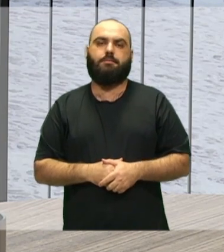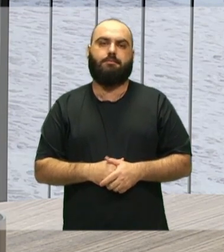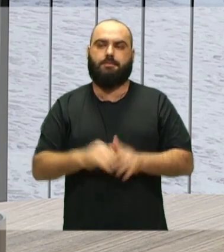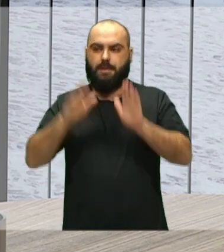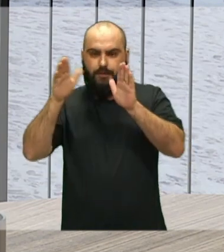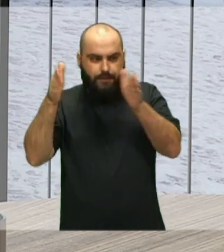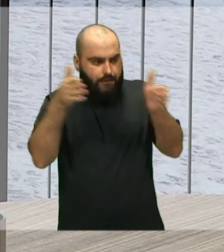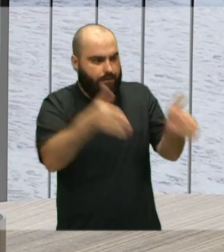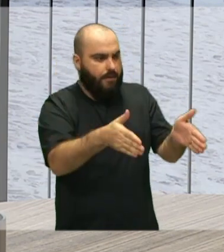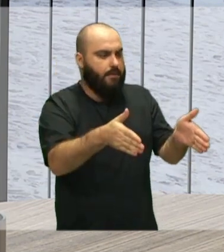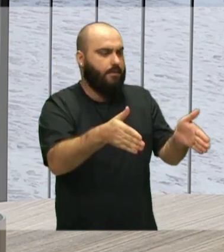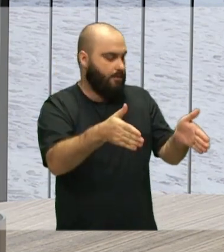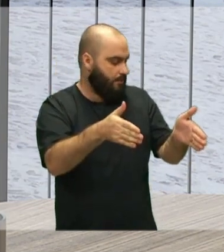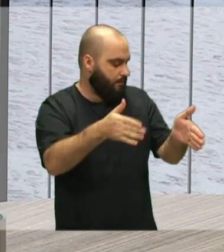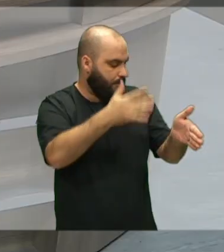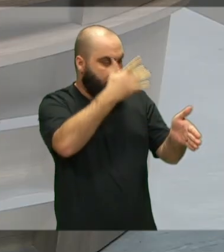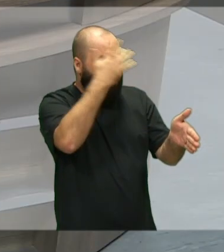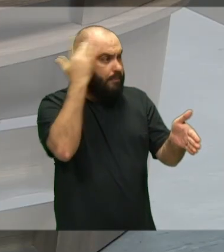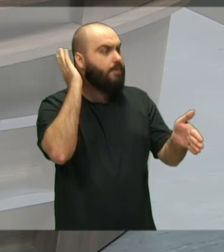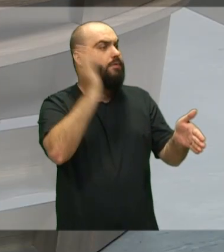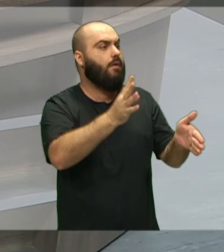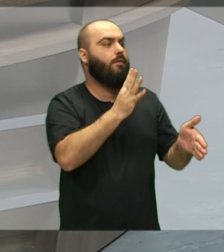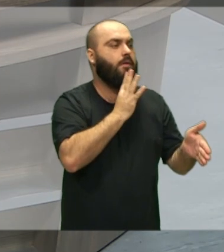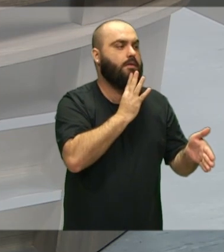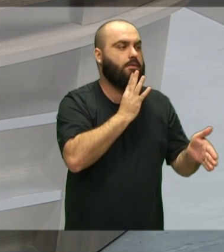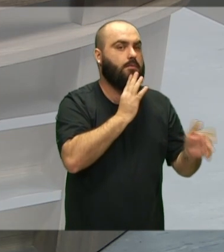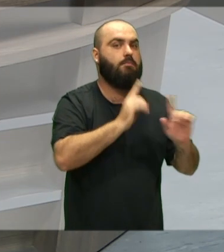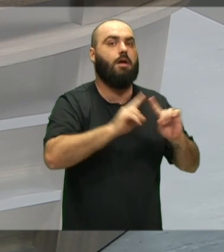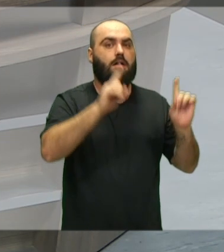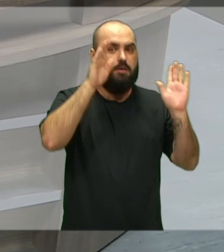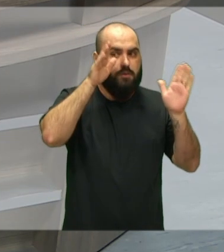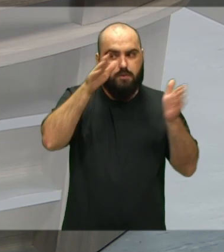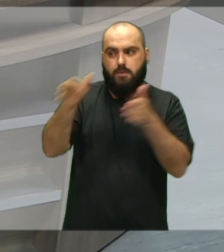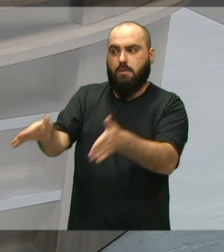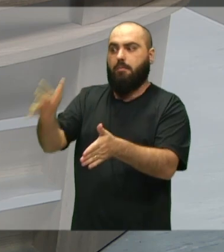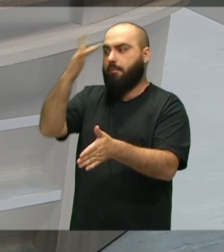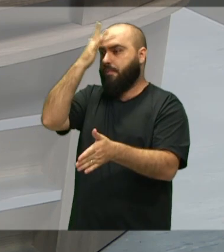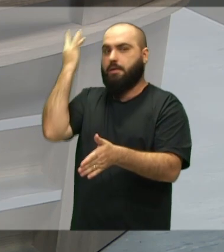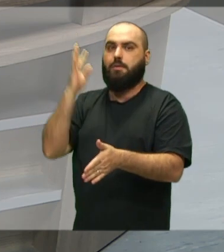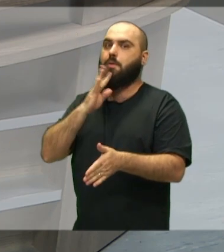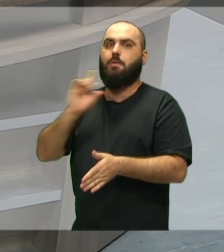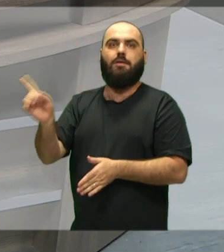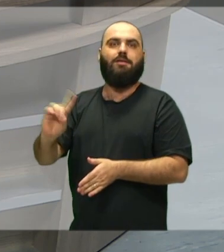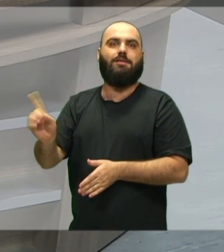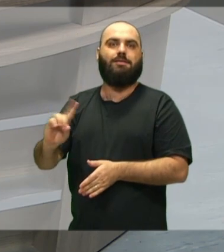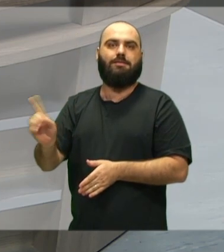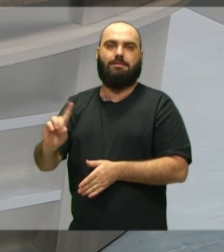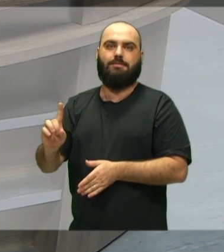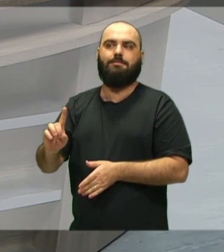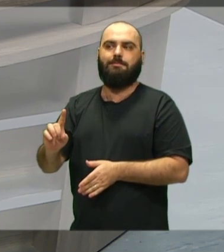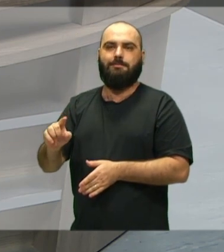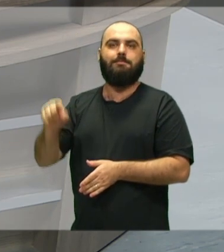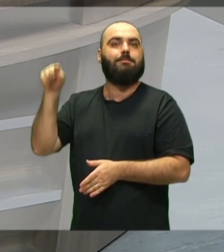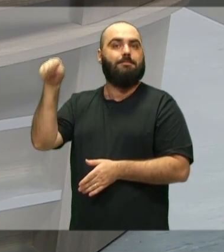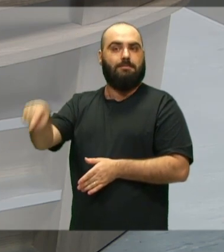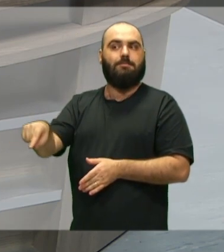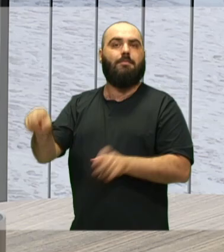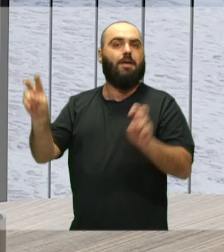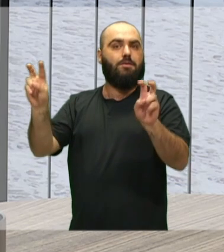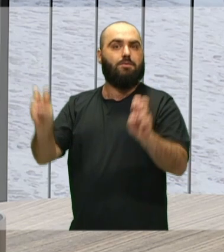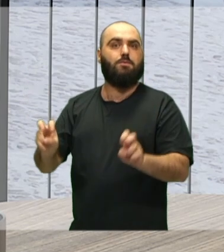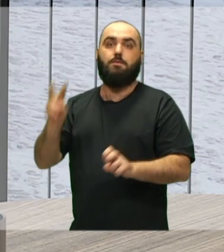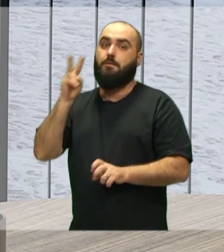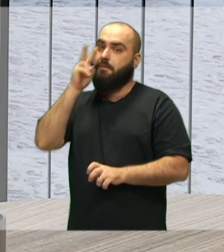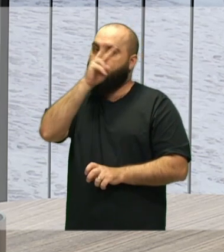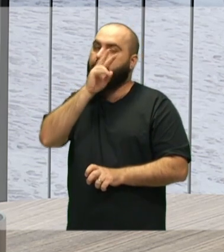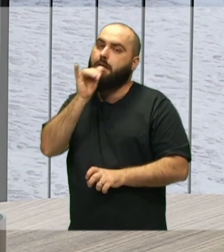pública. Outra coisa é para quem não está vivendo a administração pública diretamente, eu falo, né? E nisso eu trago bastante questões. Quando tem